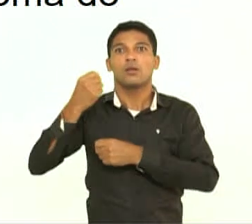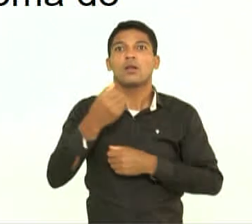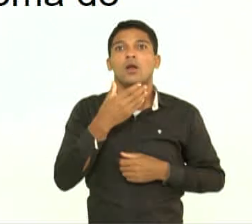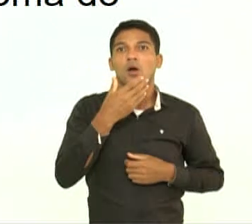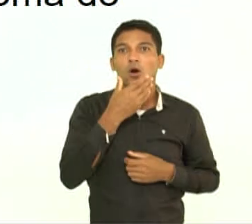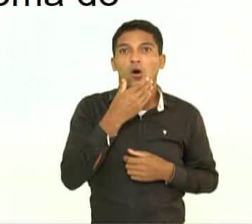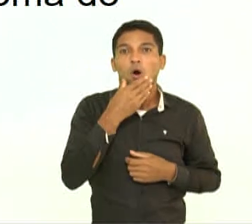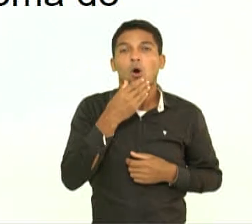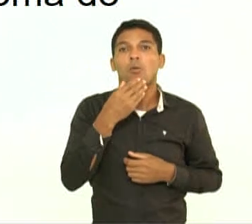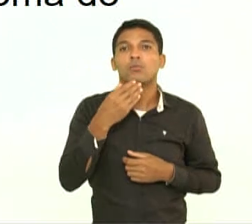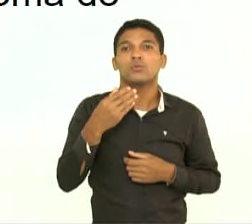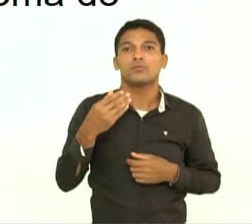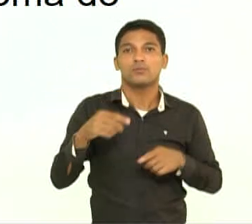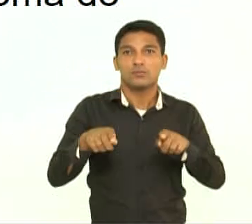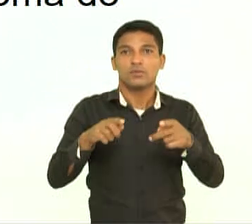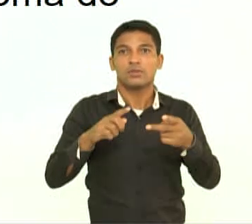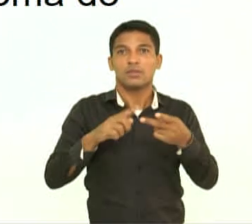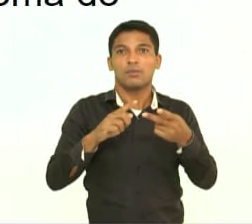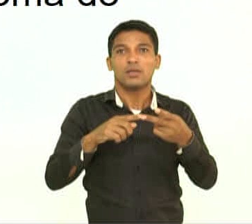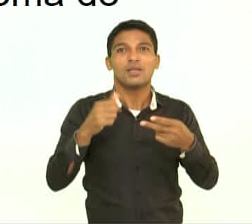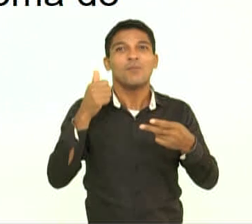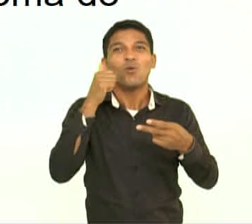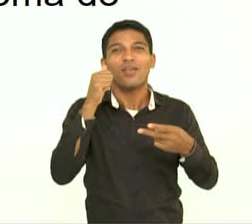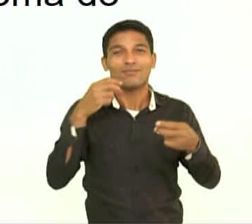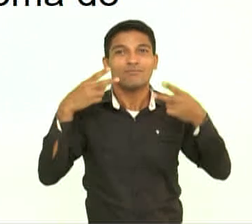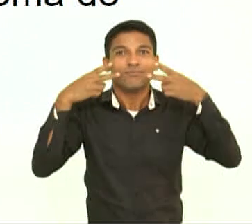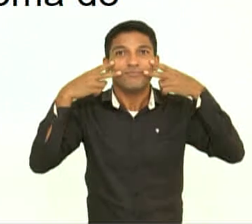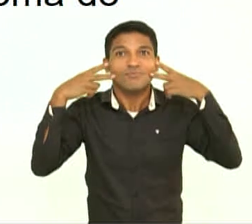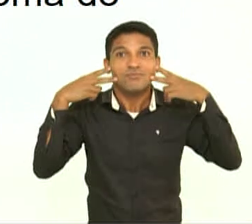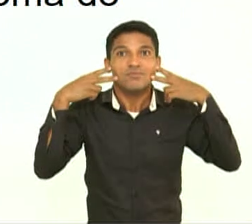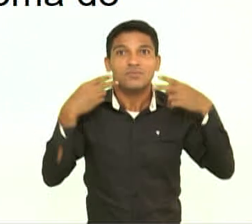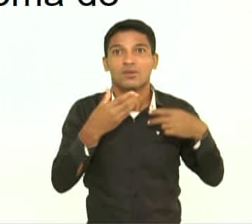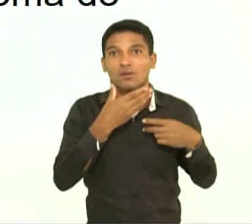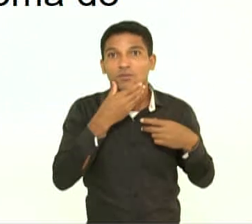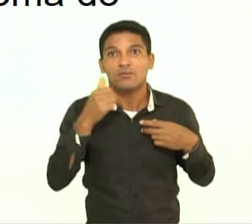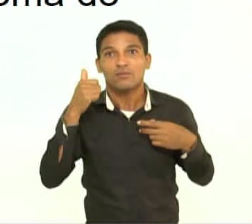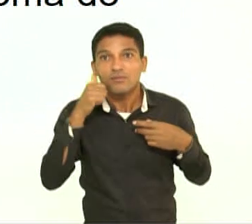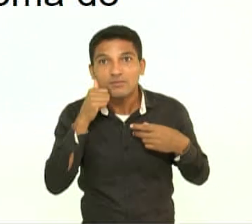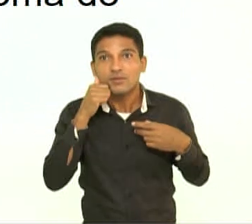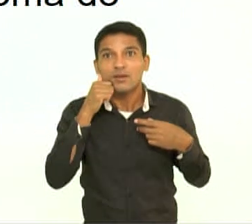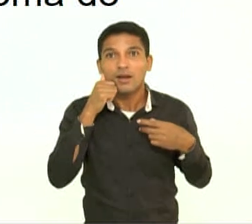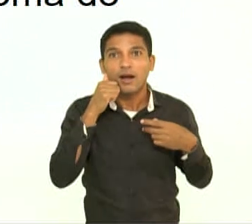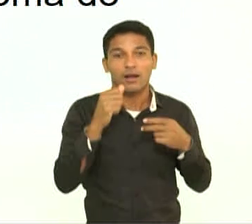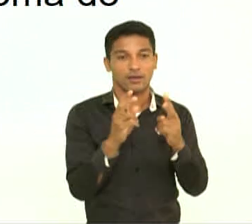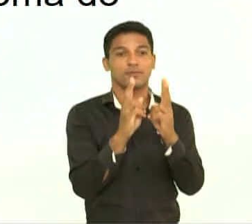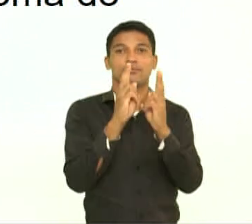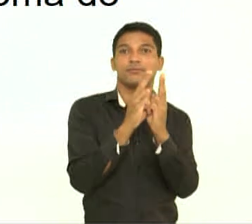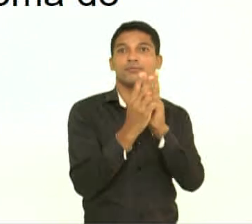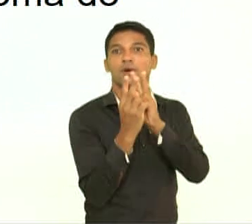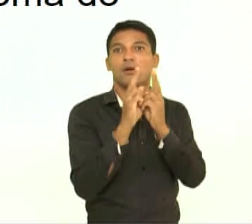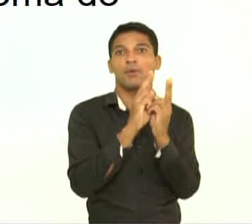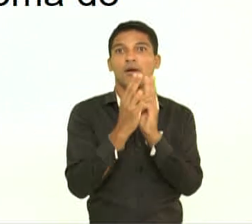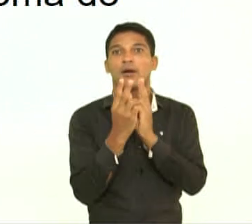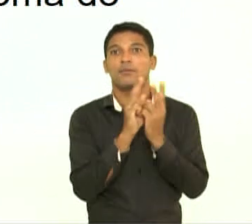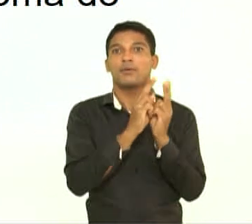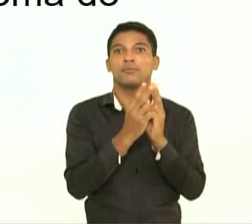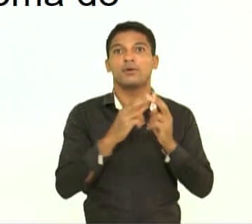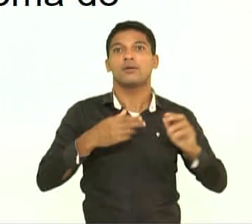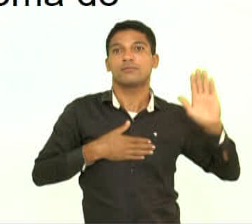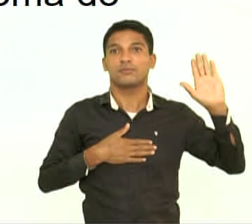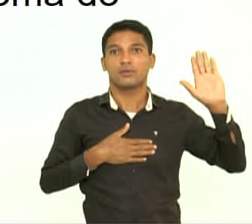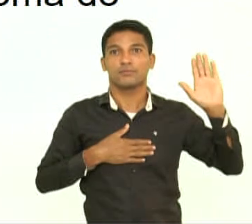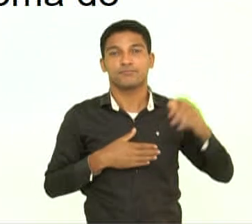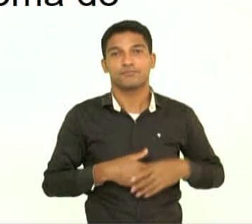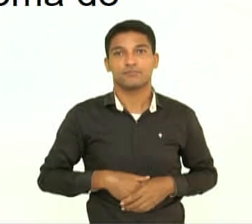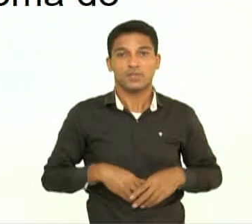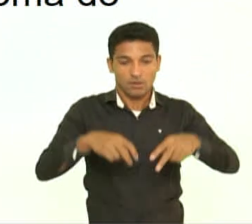em pares, formando um grande círculo que gira em torno do centro de grandes aldeias. Cada par